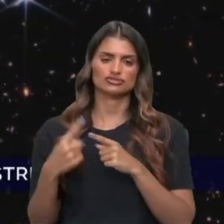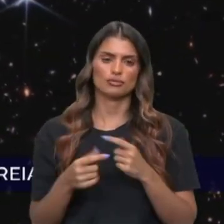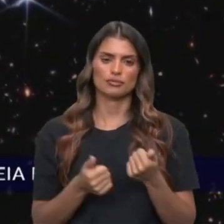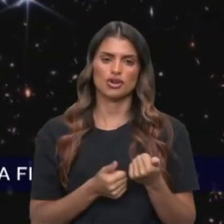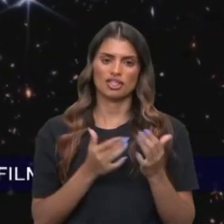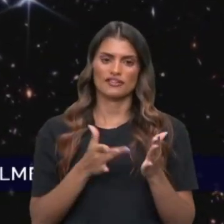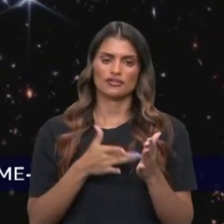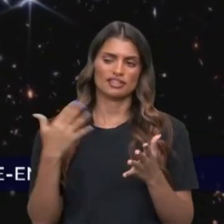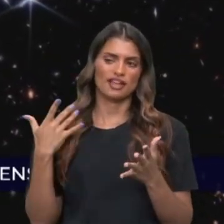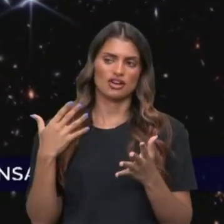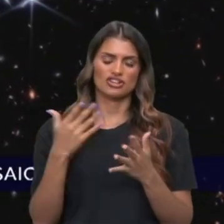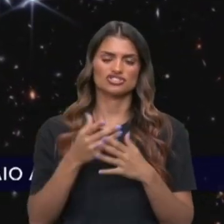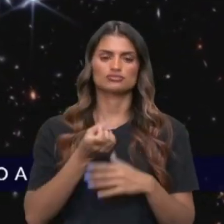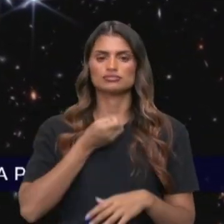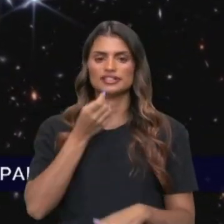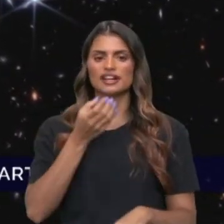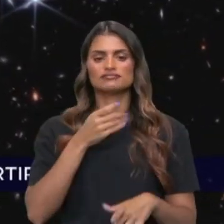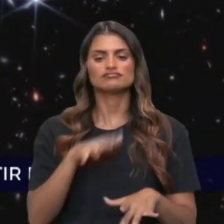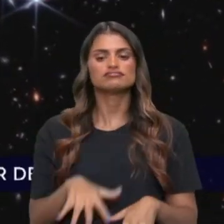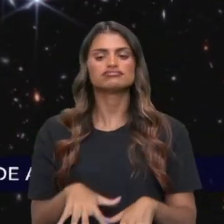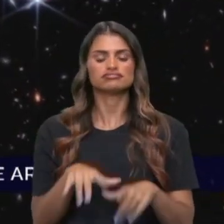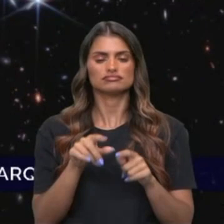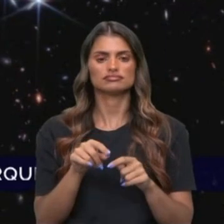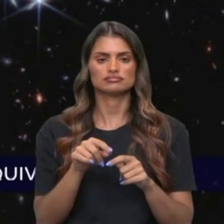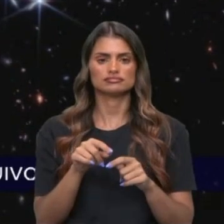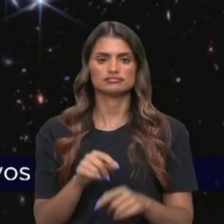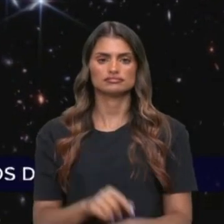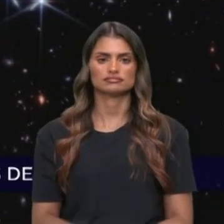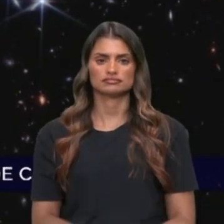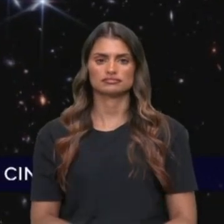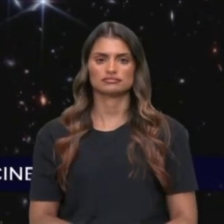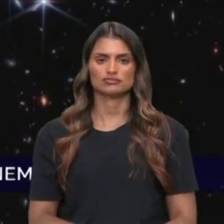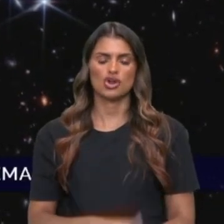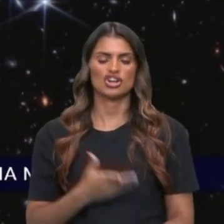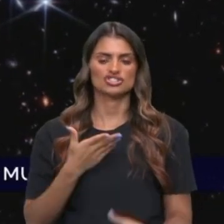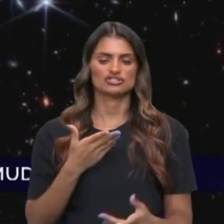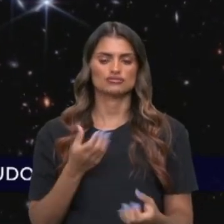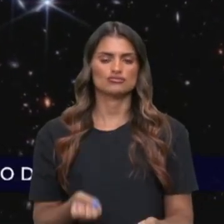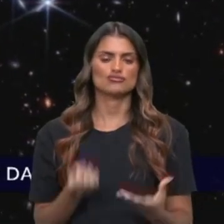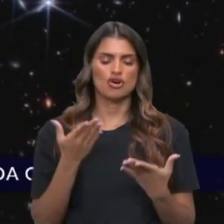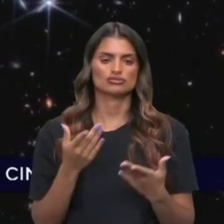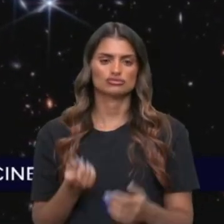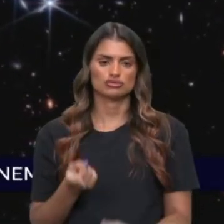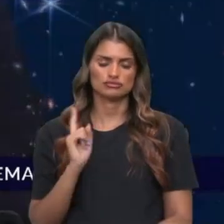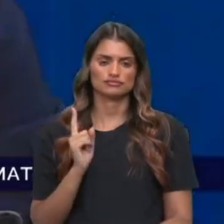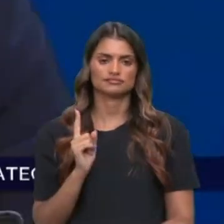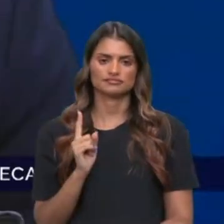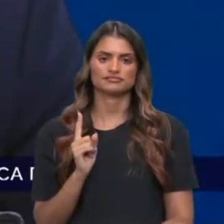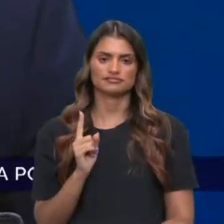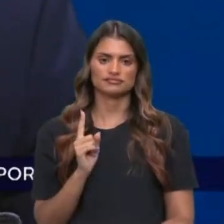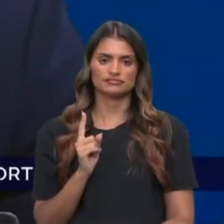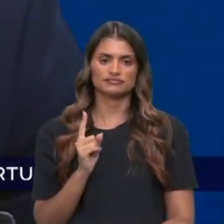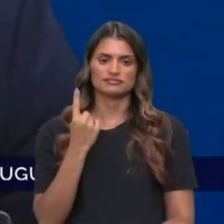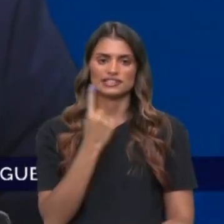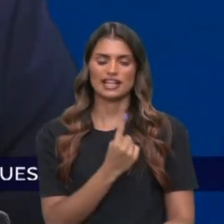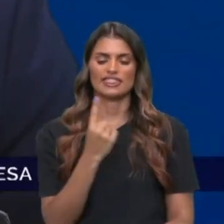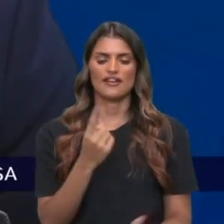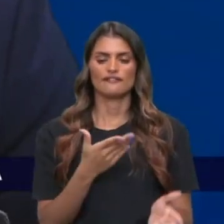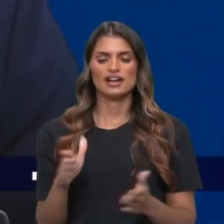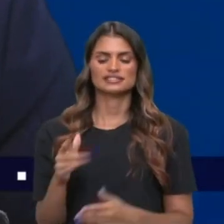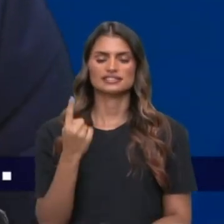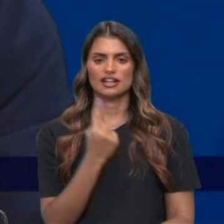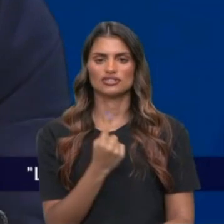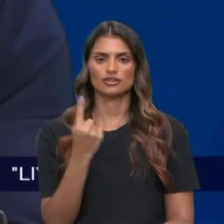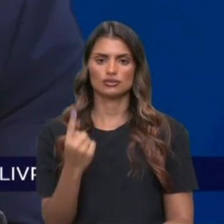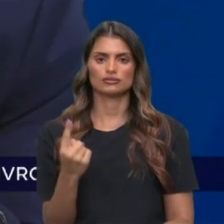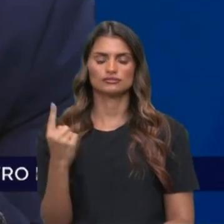nós temos até ao momento para explicar a evolução do universo. Não o nascimento, mas sim a evolução do universo. E cada capítulo acaba sempre